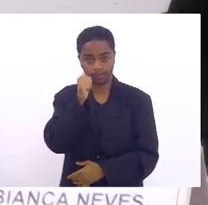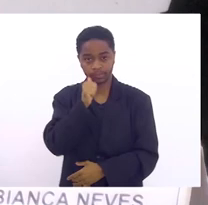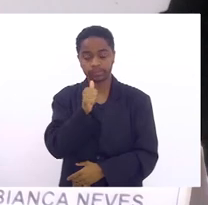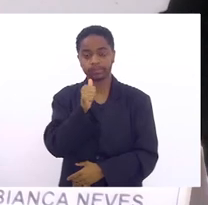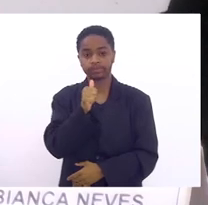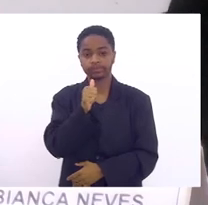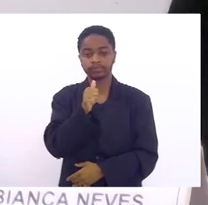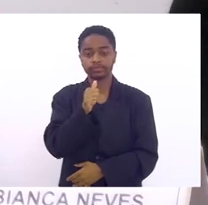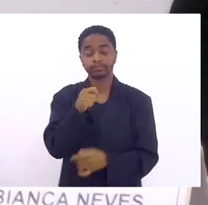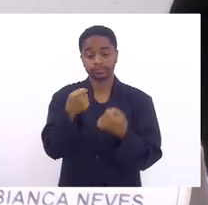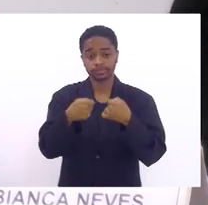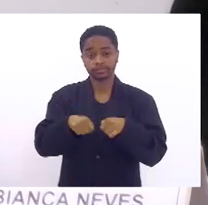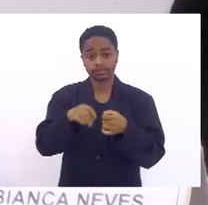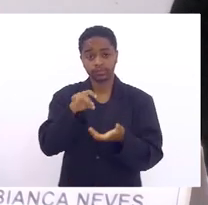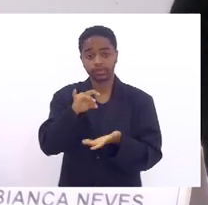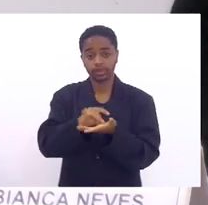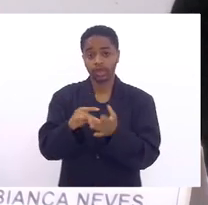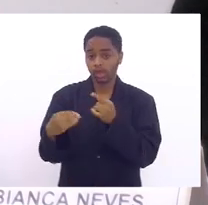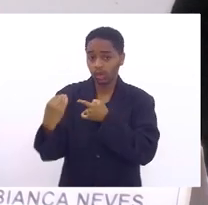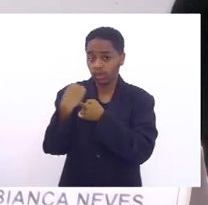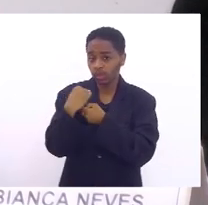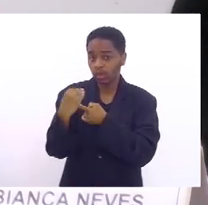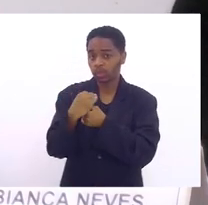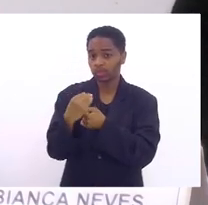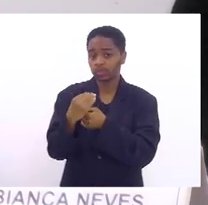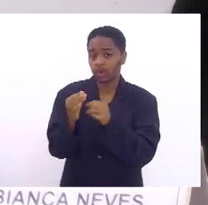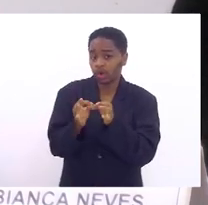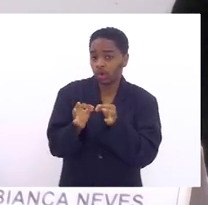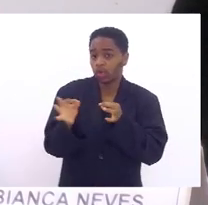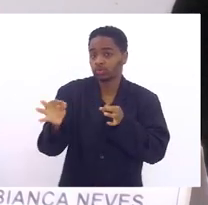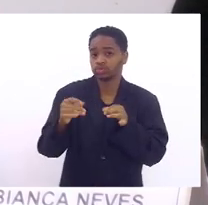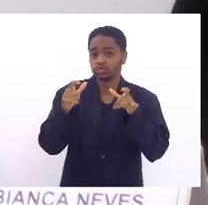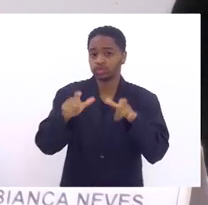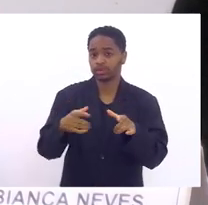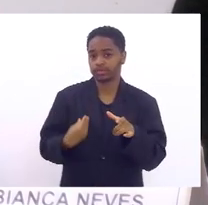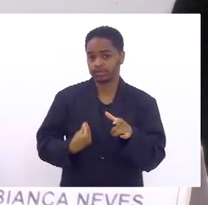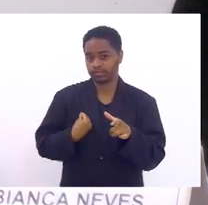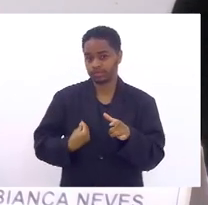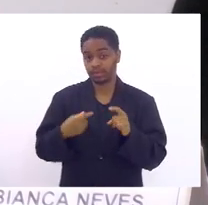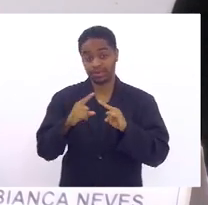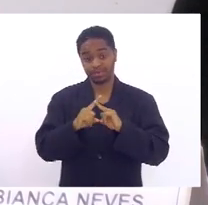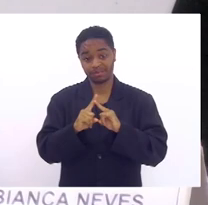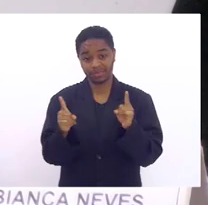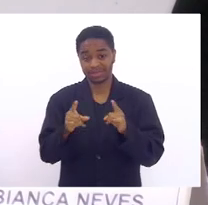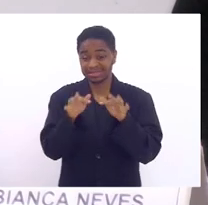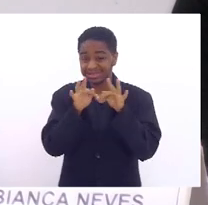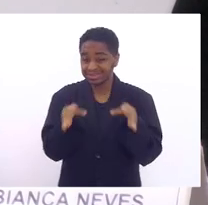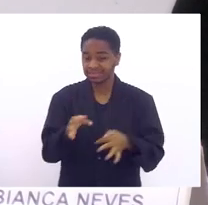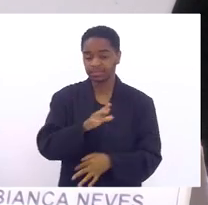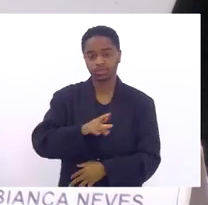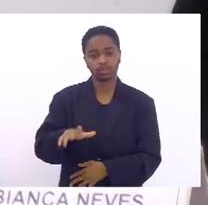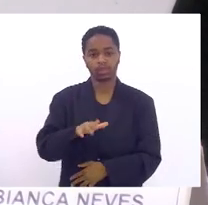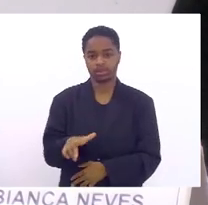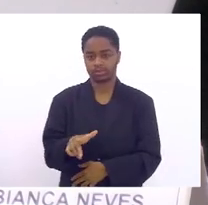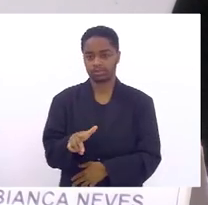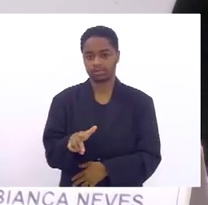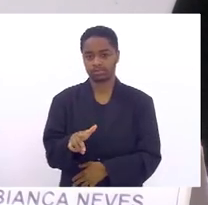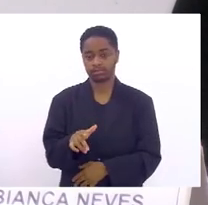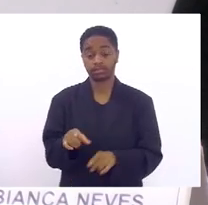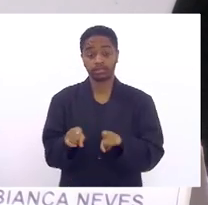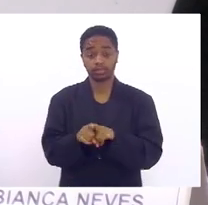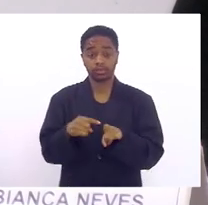para sobreviver se cuidar distante de onde vivem só que isso não é tão simples no nosso